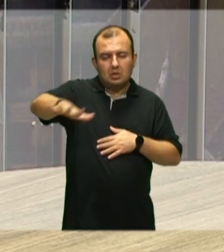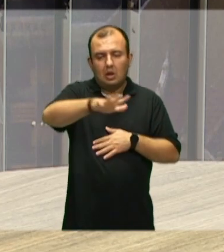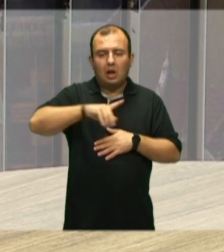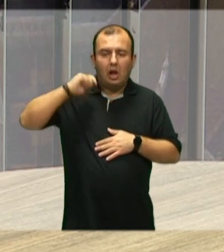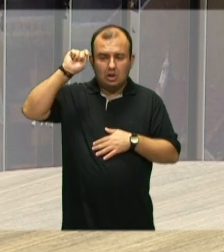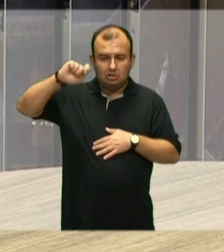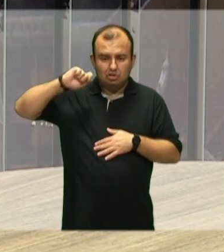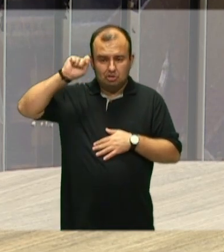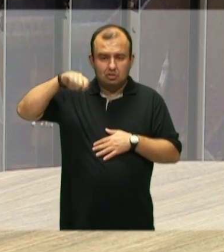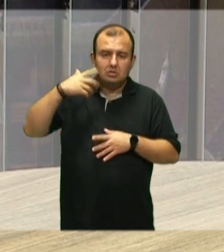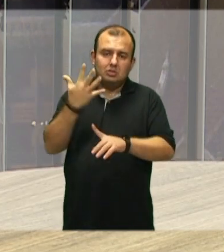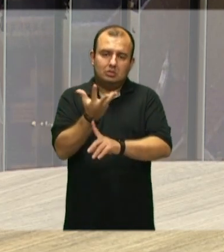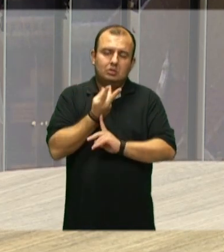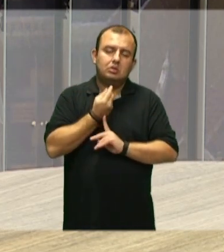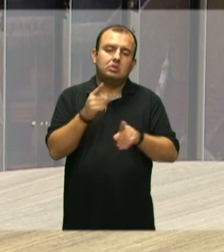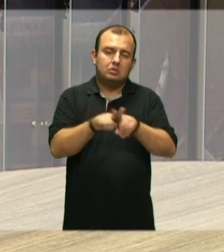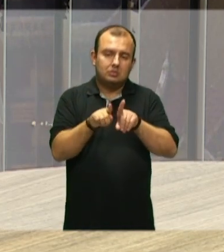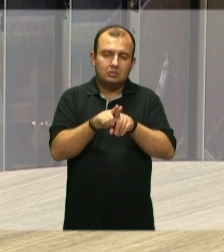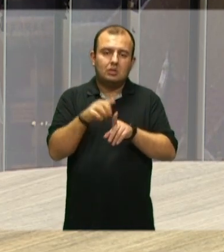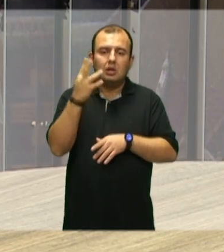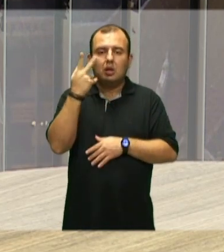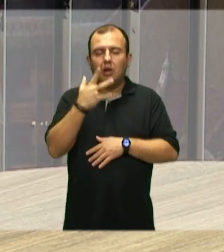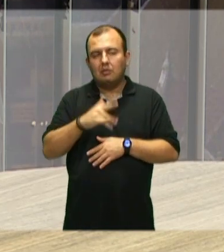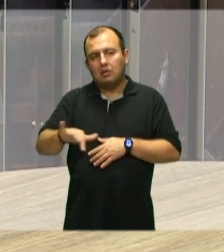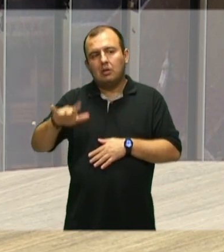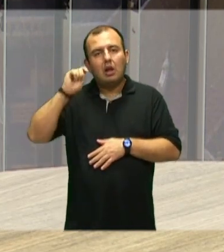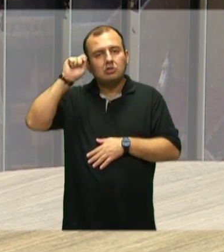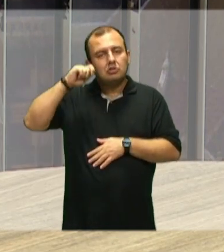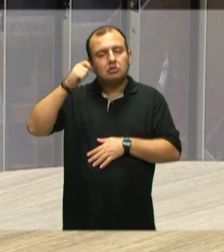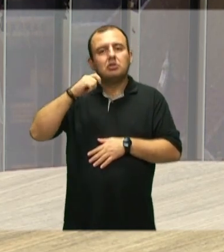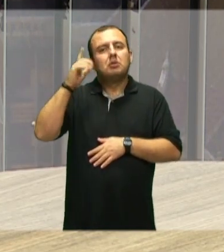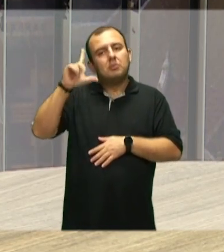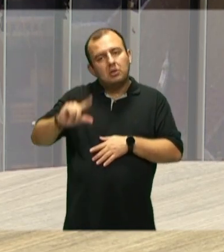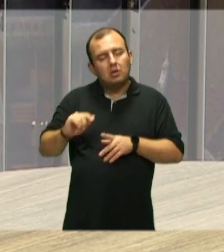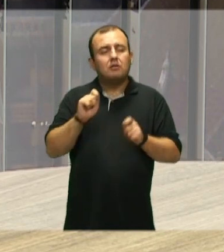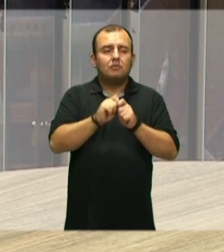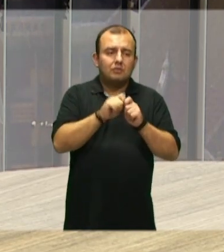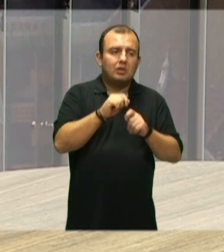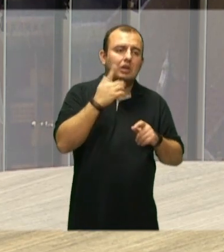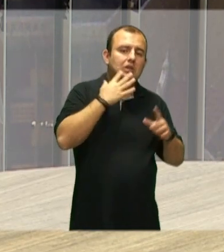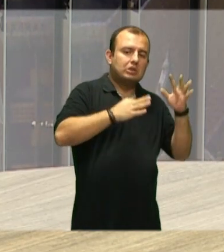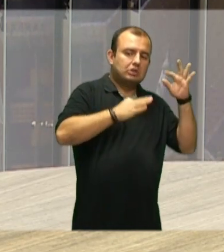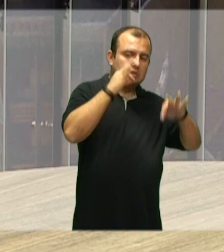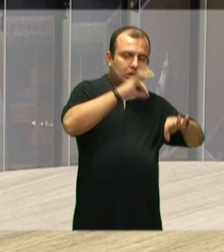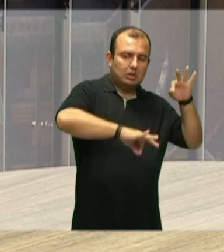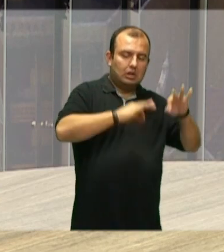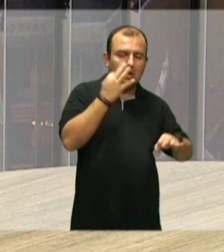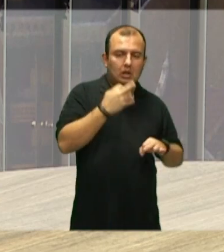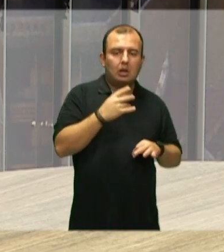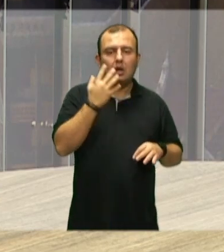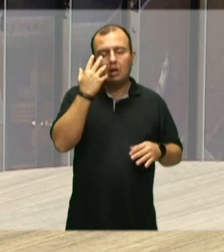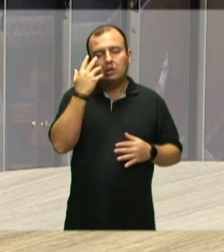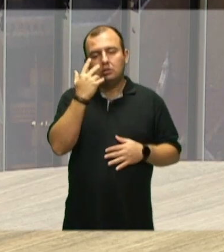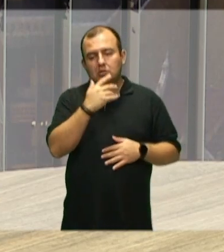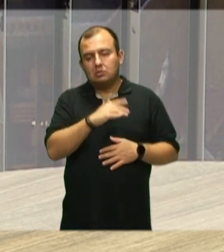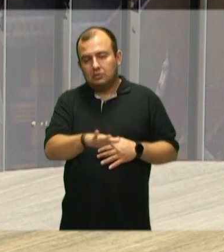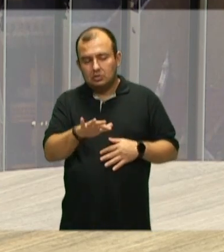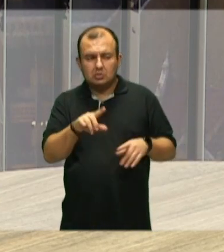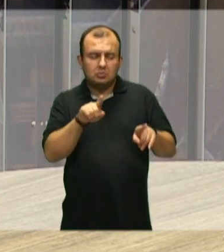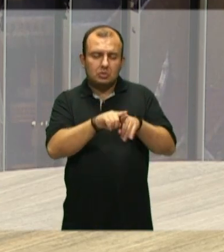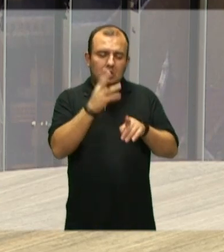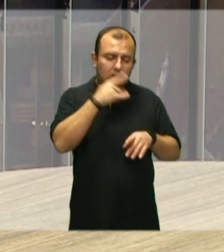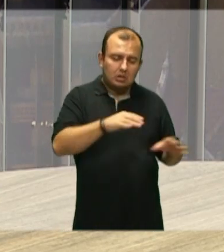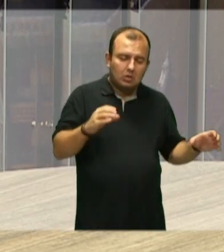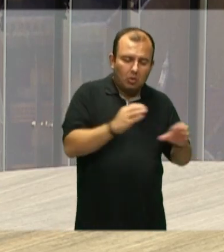artístico. Quem faz teatro infantil é um artista menor, porque faz teatro para um ser humano que não é completo, que é a criança. E,